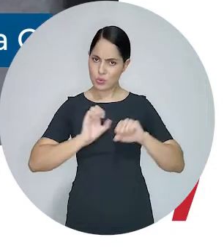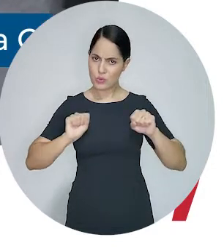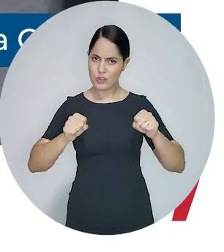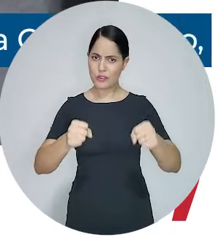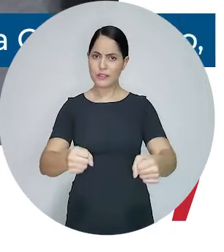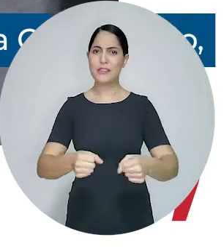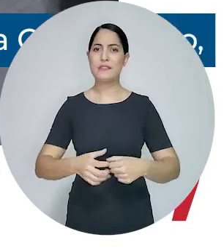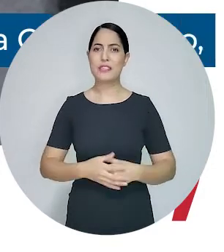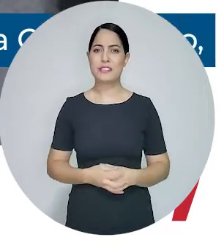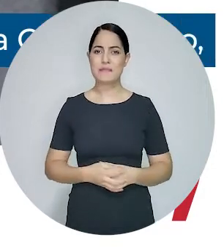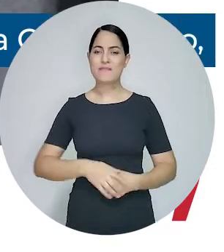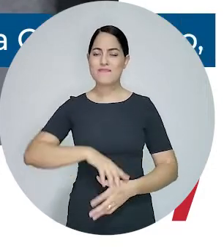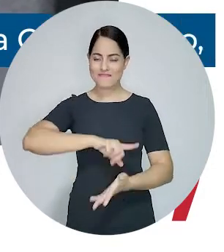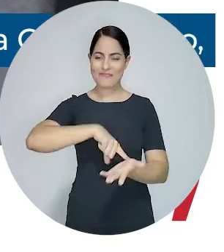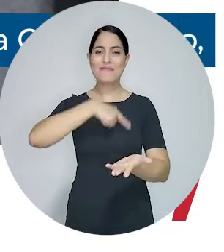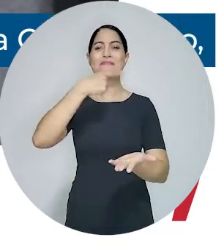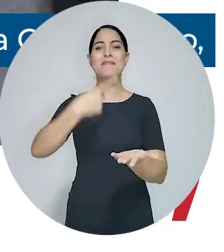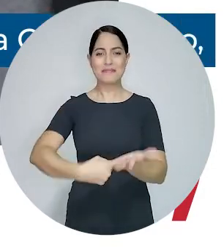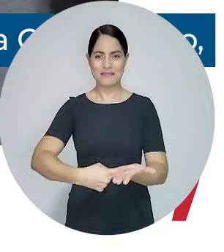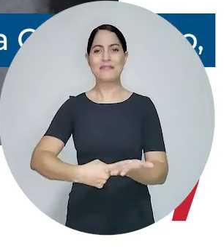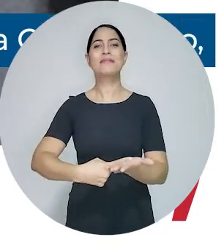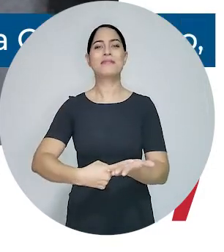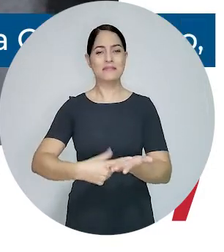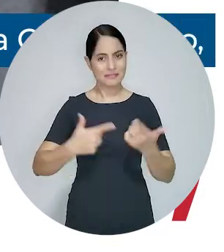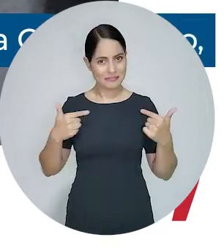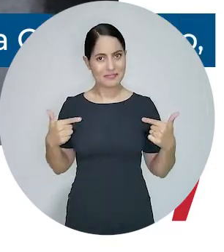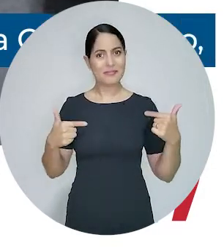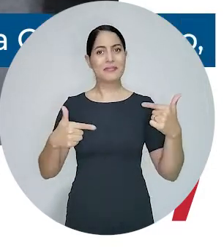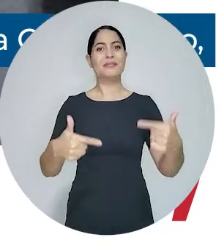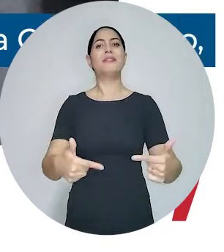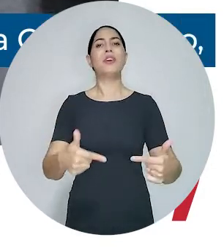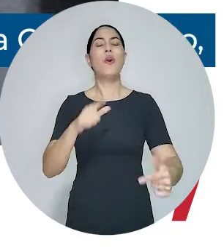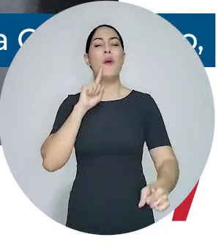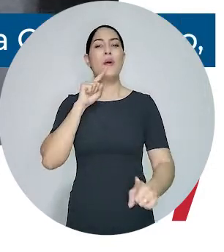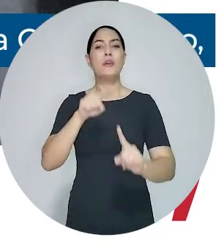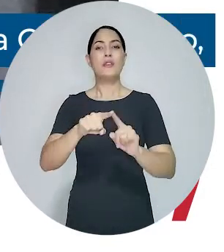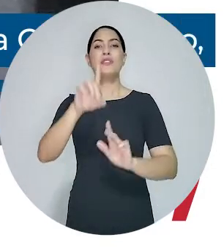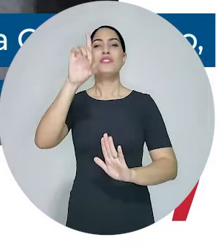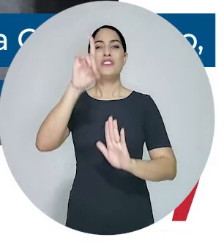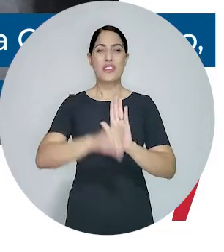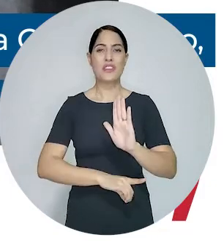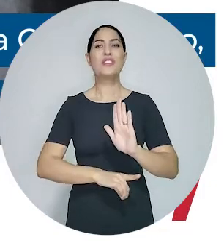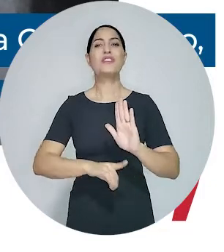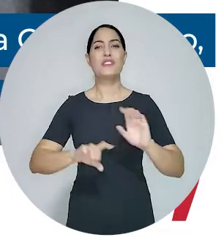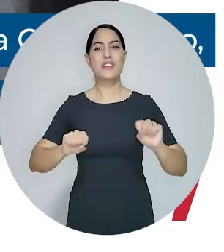da Constituição e da advocacia, o que pressupõe compromisso e atuação